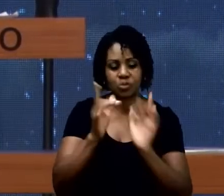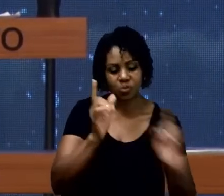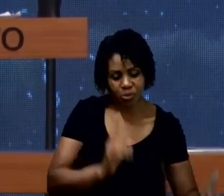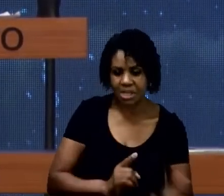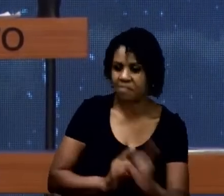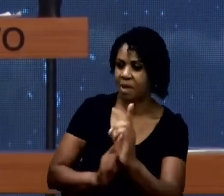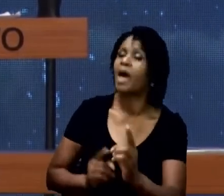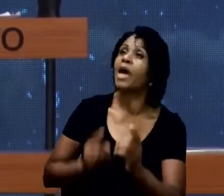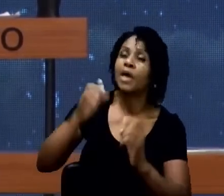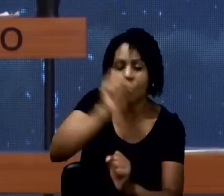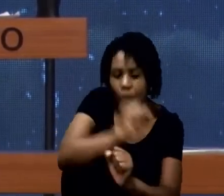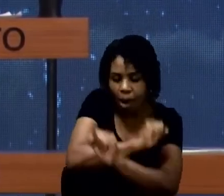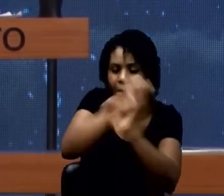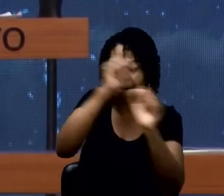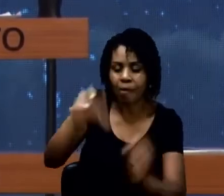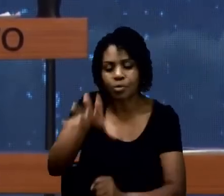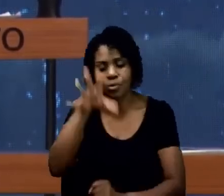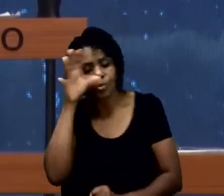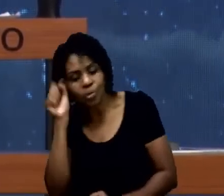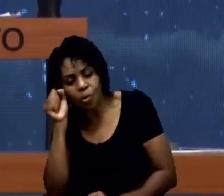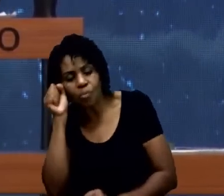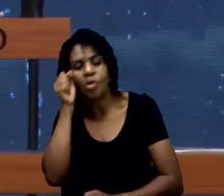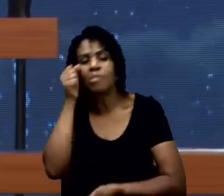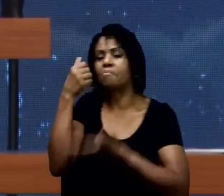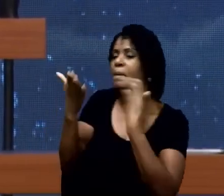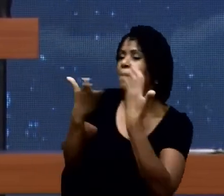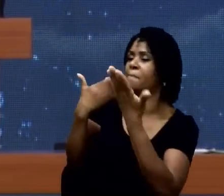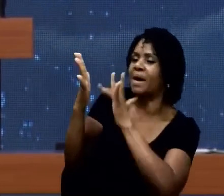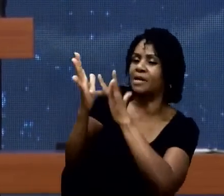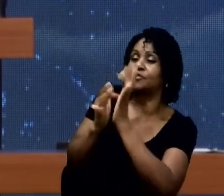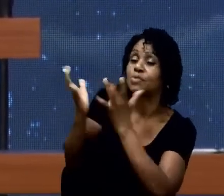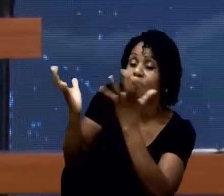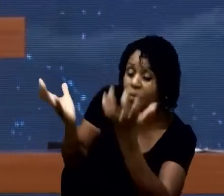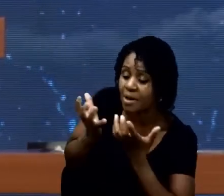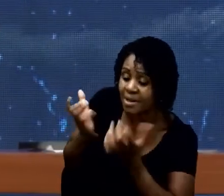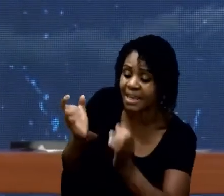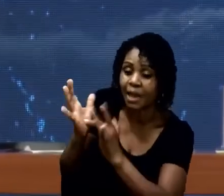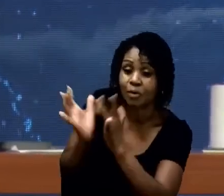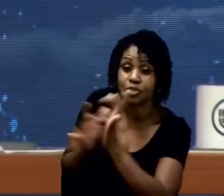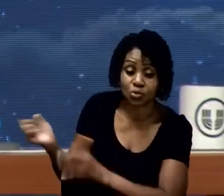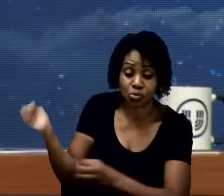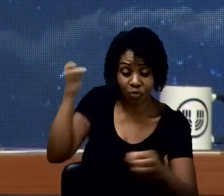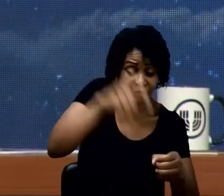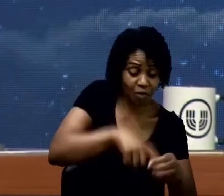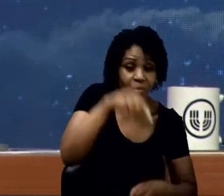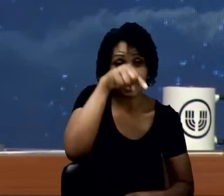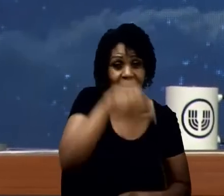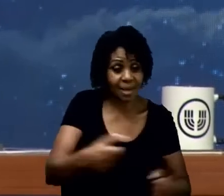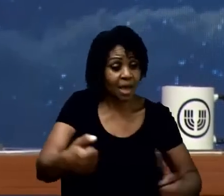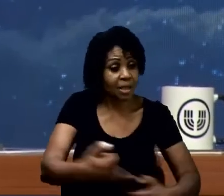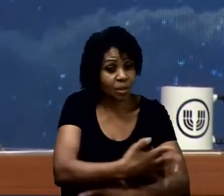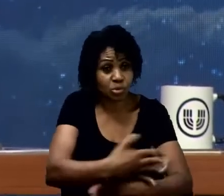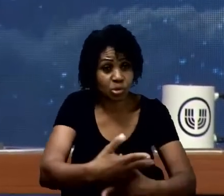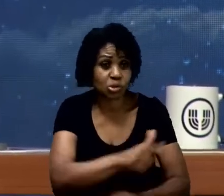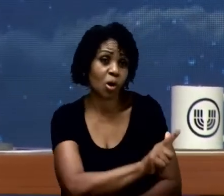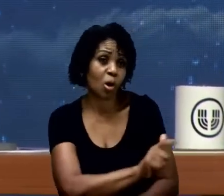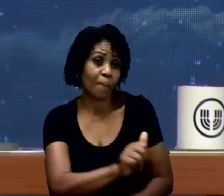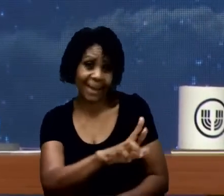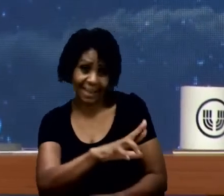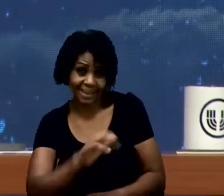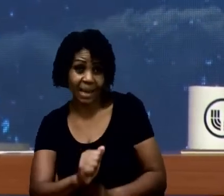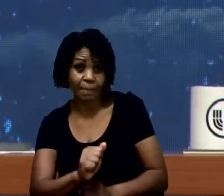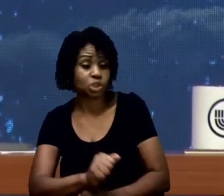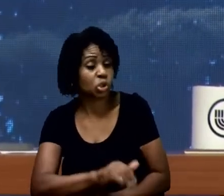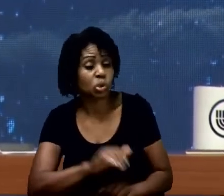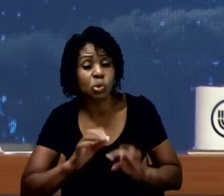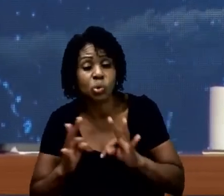acordo falando com Jesus. Eu durmo falando com Jesus. Eu quero Jesus de volta aqui. Não só para Gadara. Mas para as dez cidades.